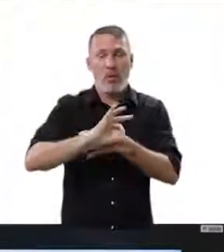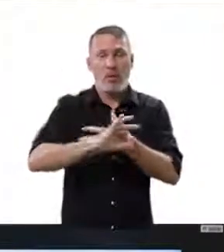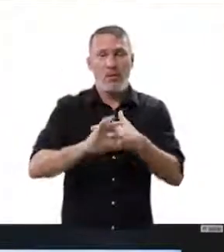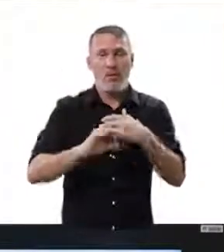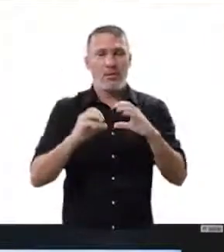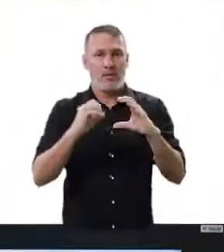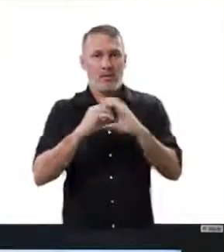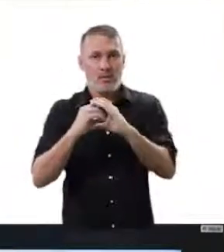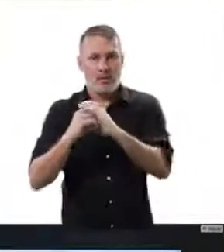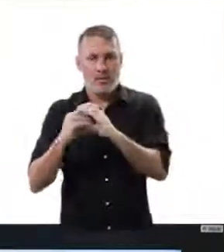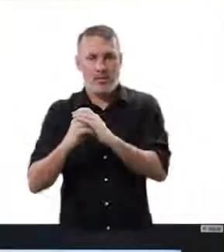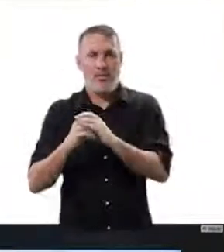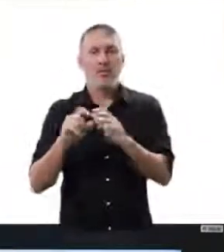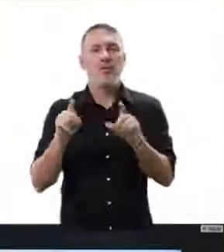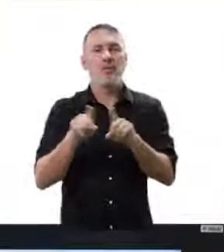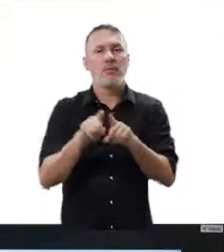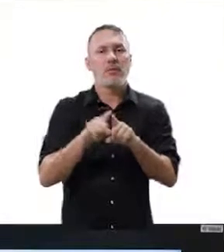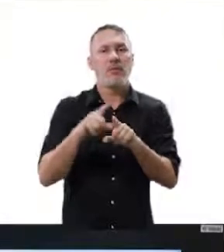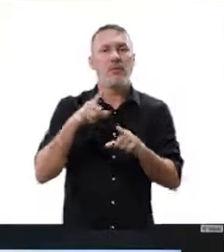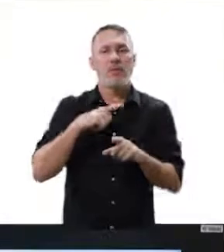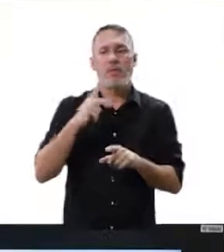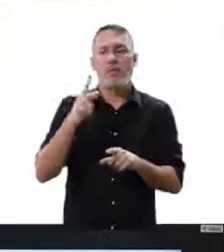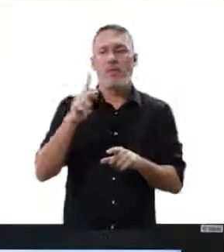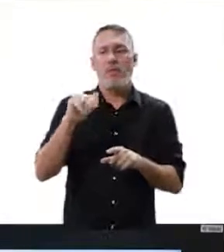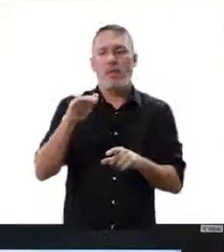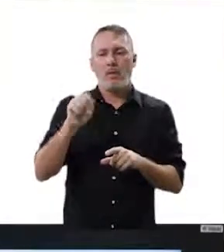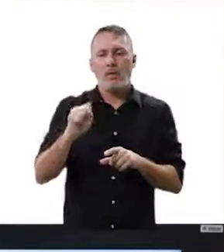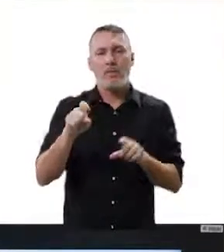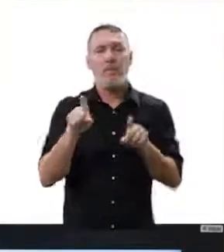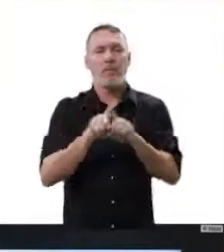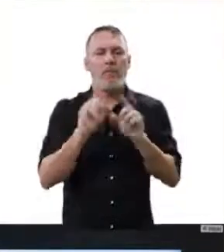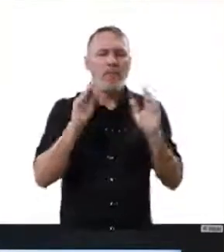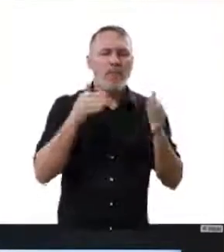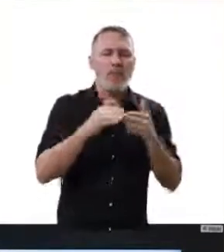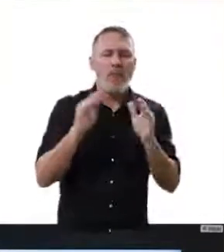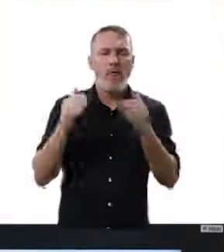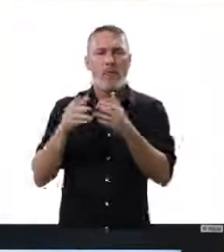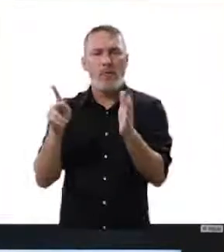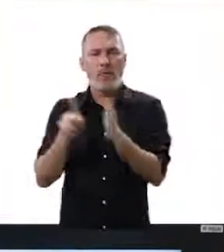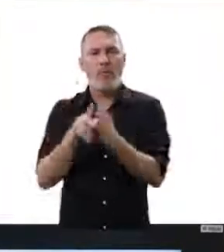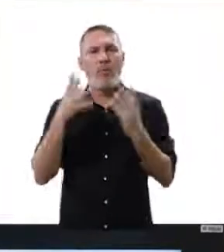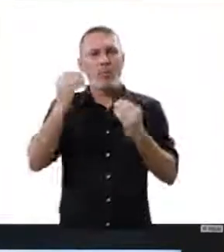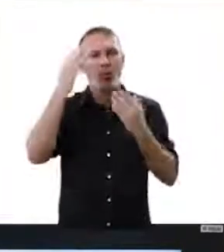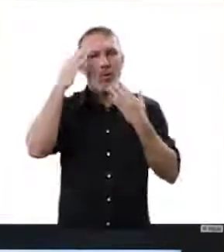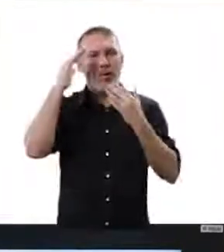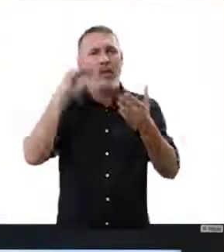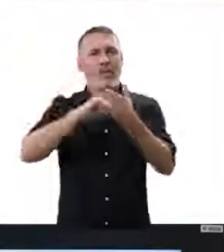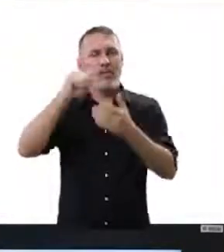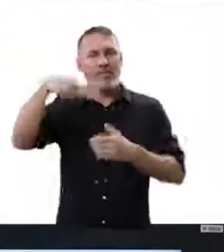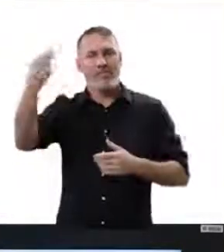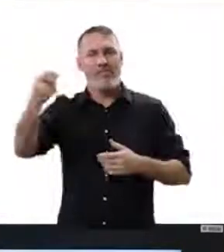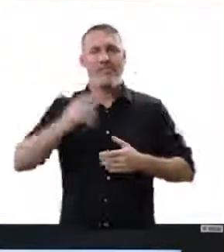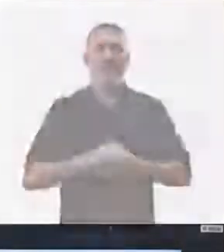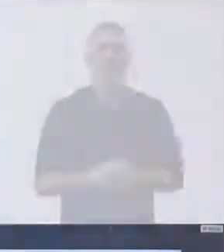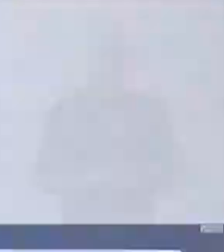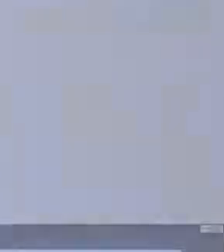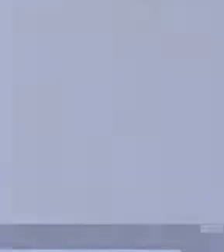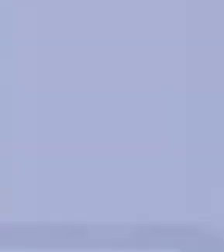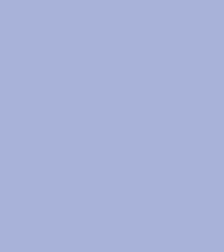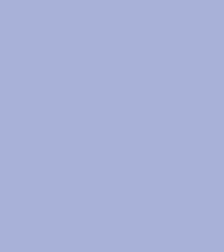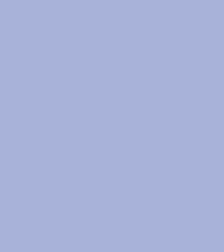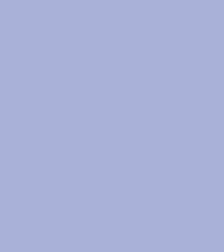organelas celulares, as organelas citoplasmáticas e suas funções específicas. Obrigada e até a próxima!